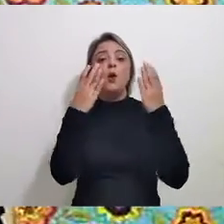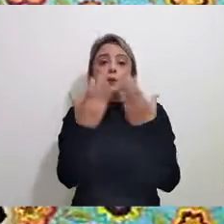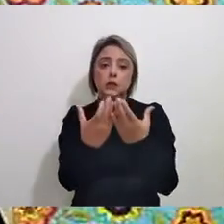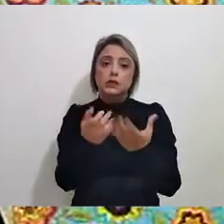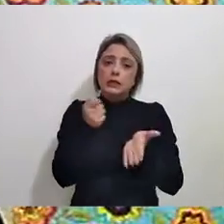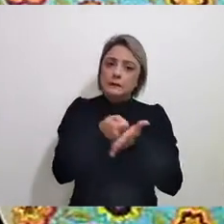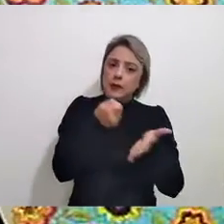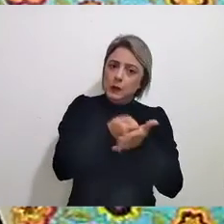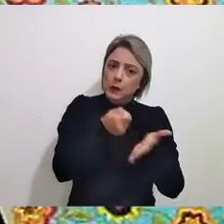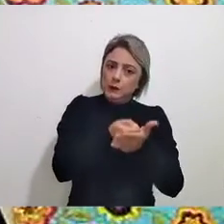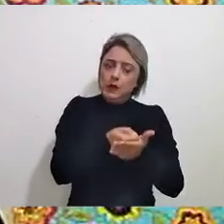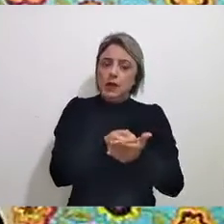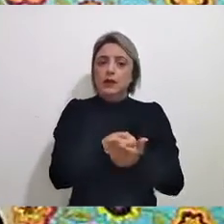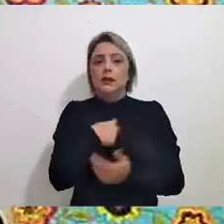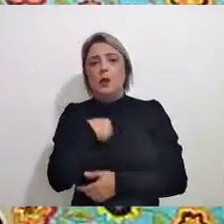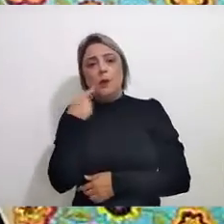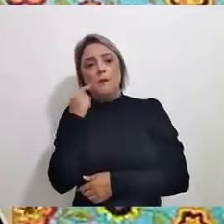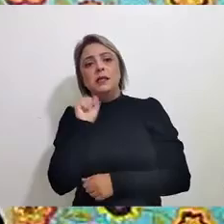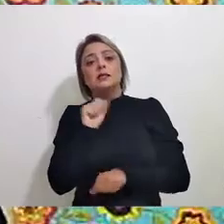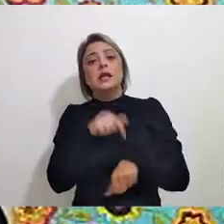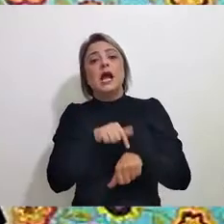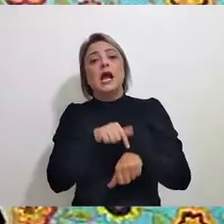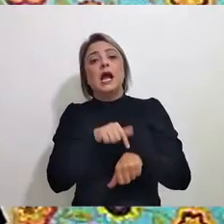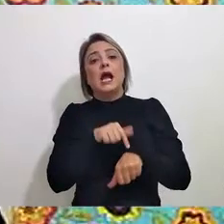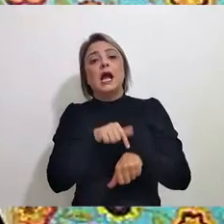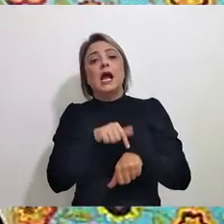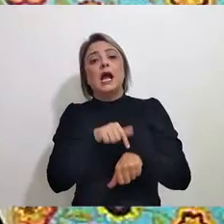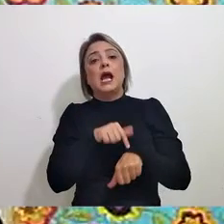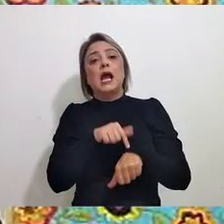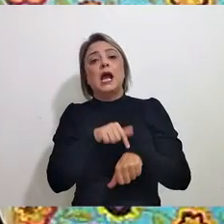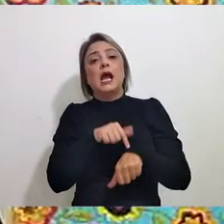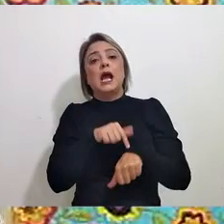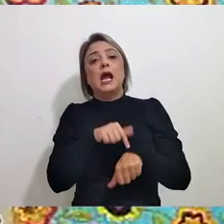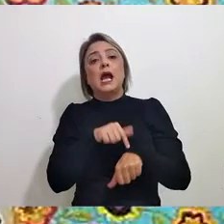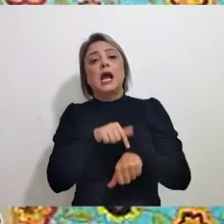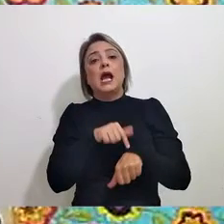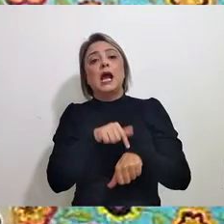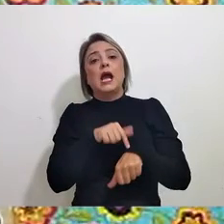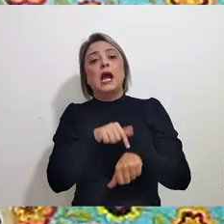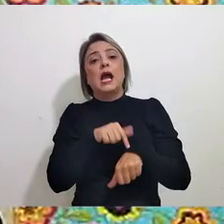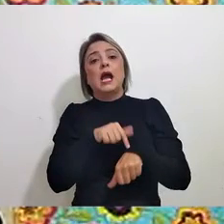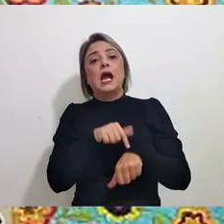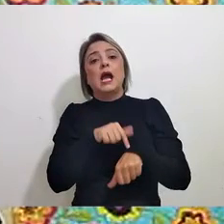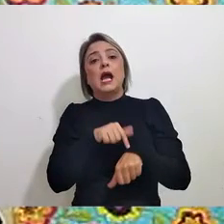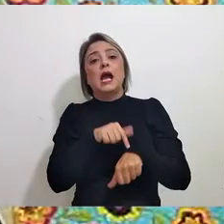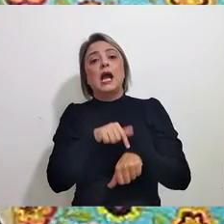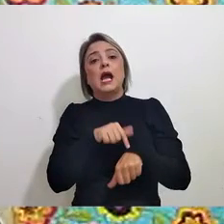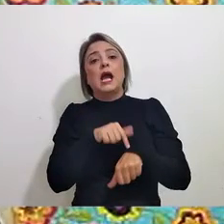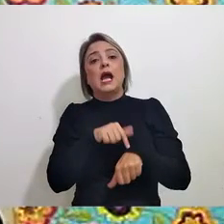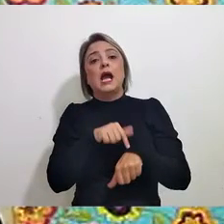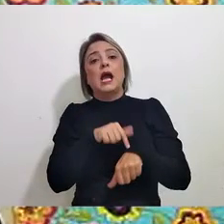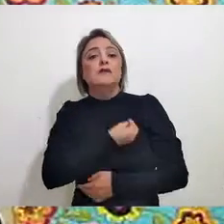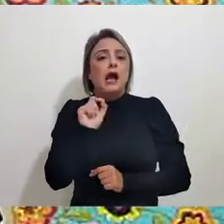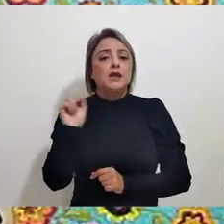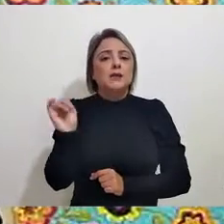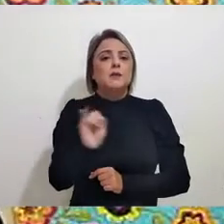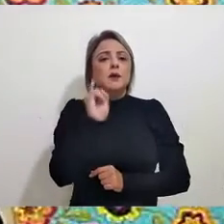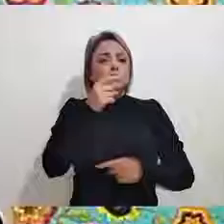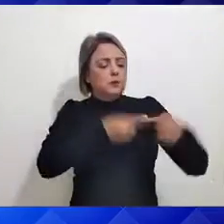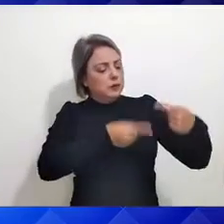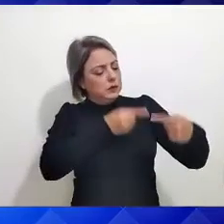Paulo, é fundamental, porque a gente está vivendo a importância que tem uma política pública, que é o SUS,